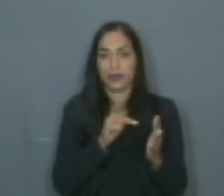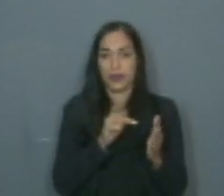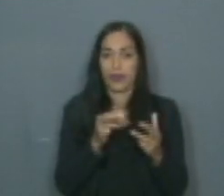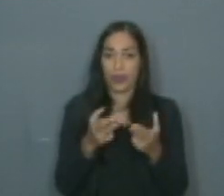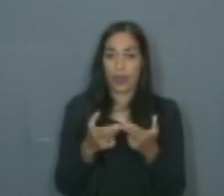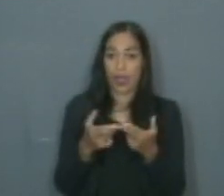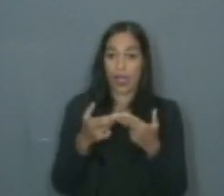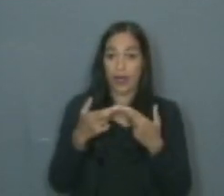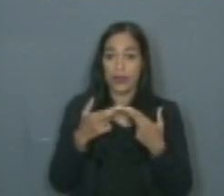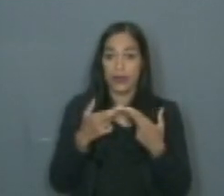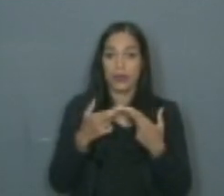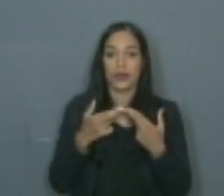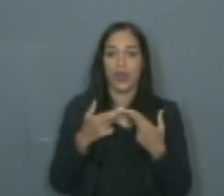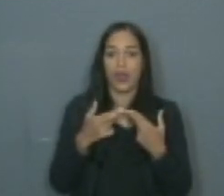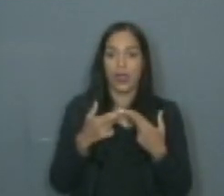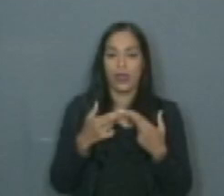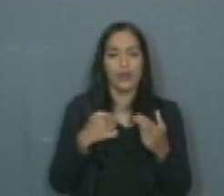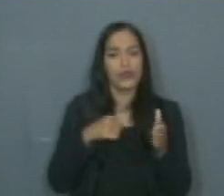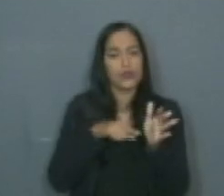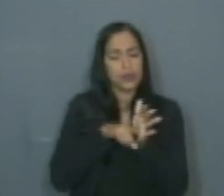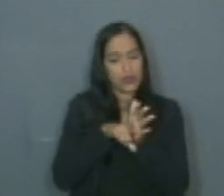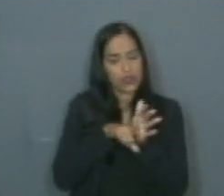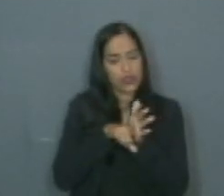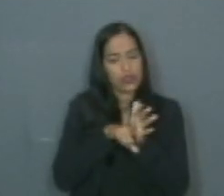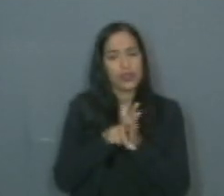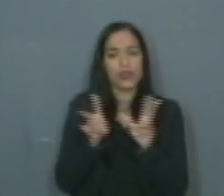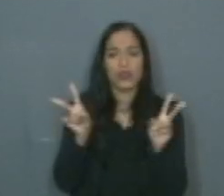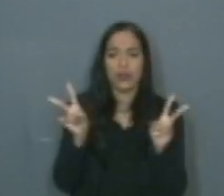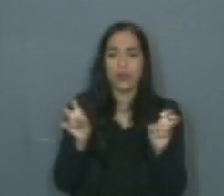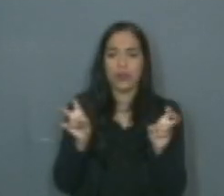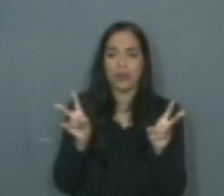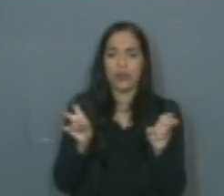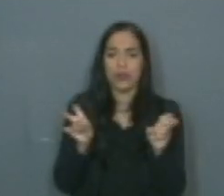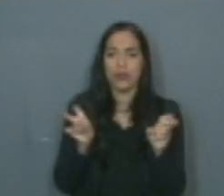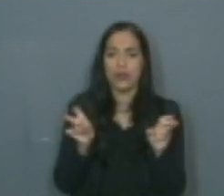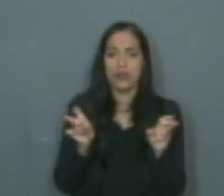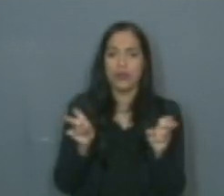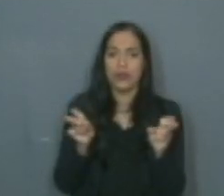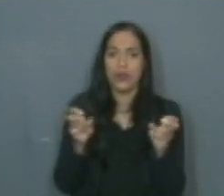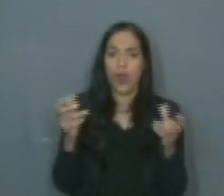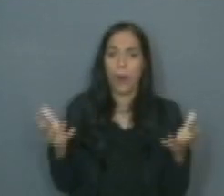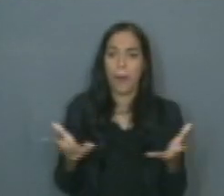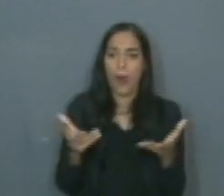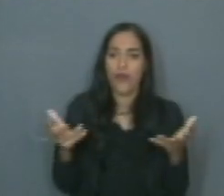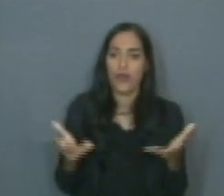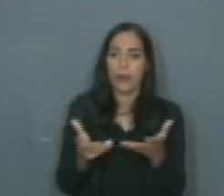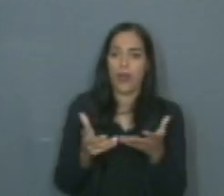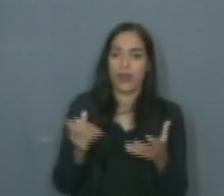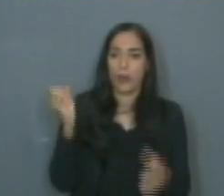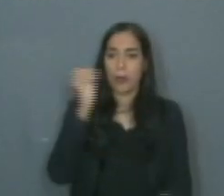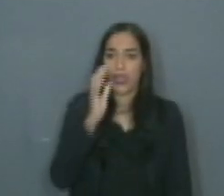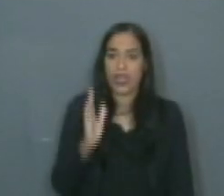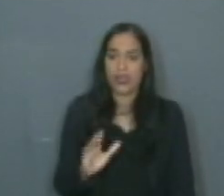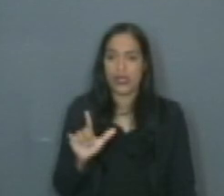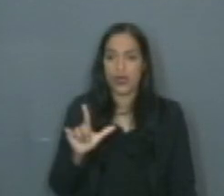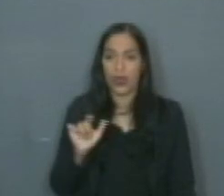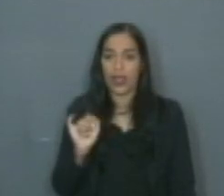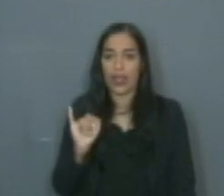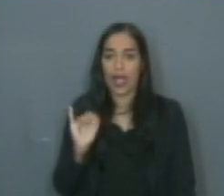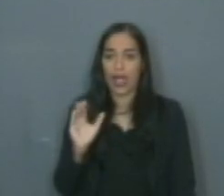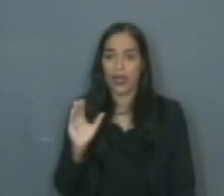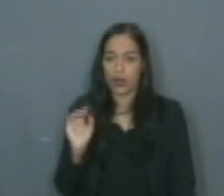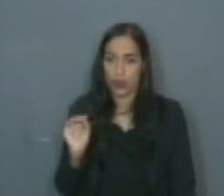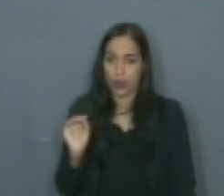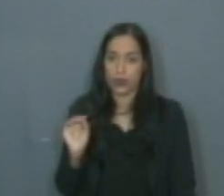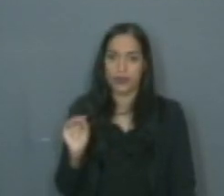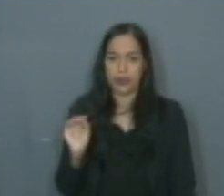esse requerimento, fui pesquisar do que se tratava o Movimento Brasil Laico. E achando